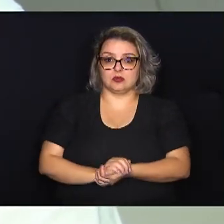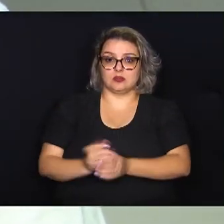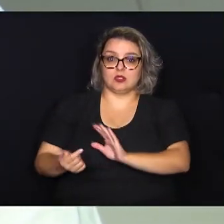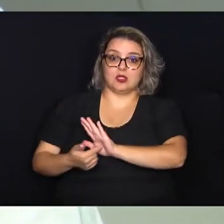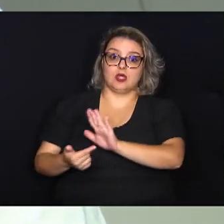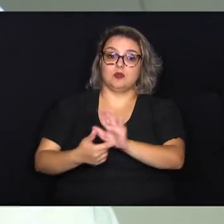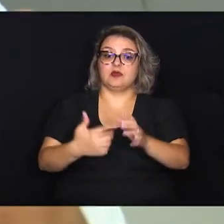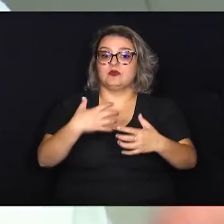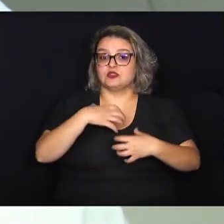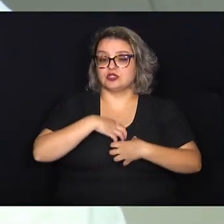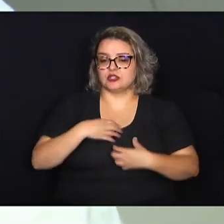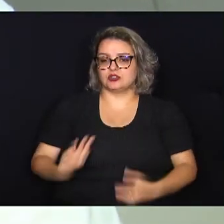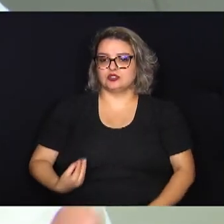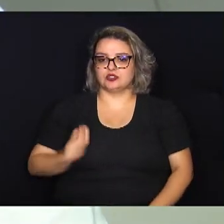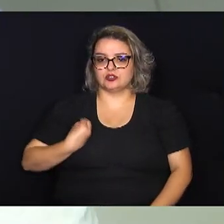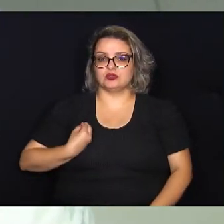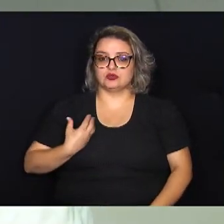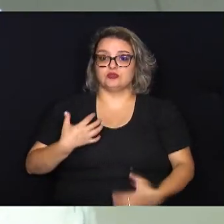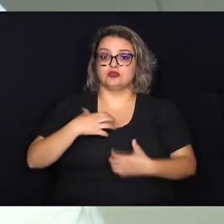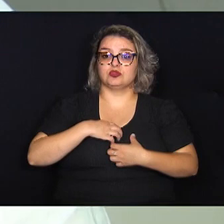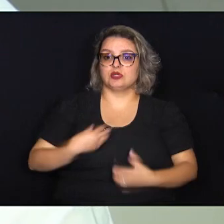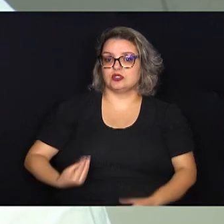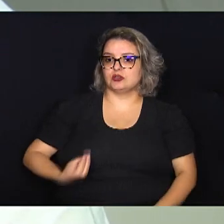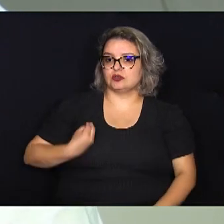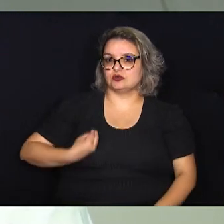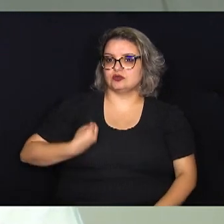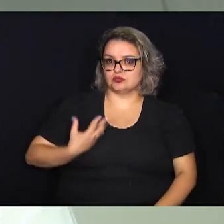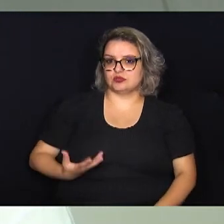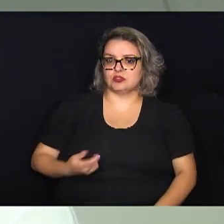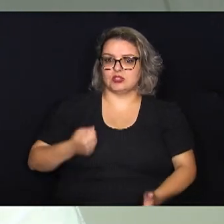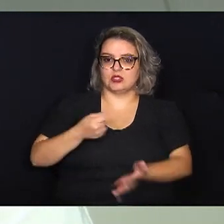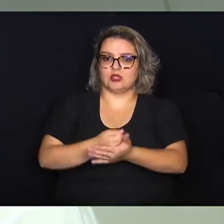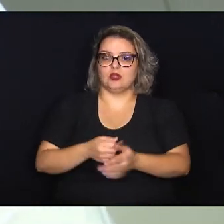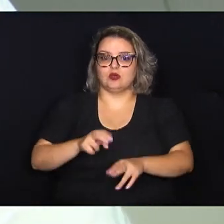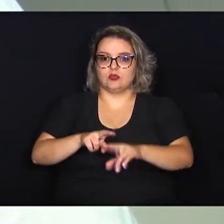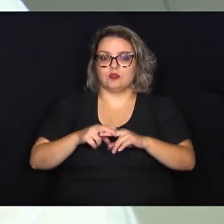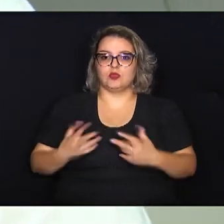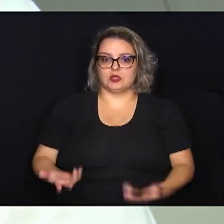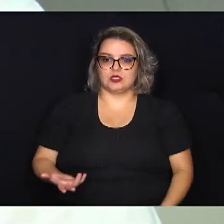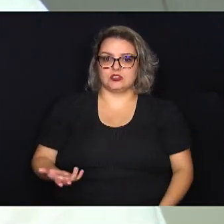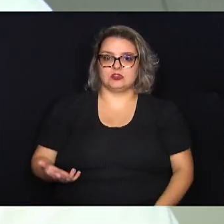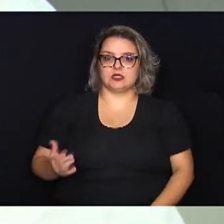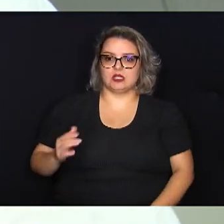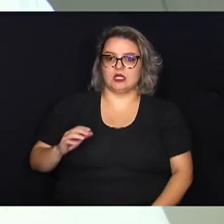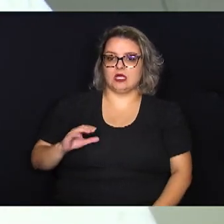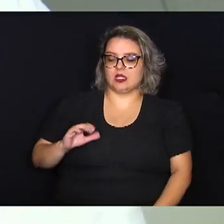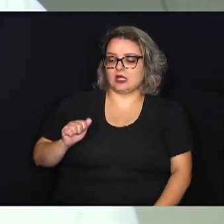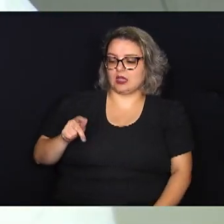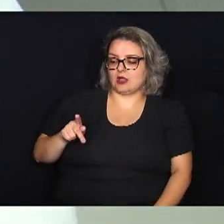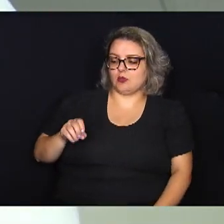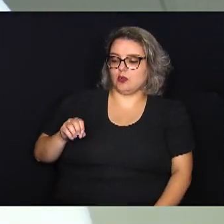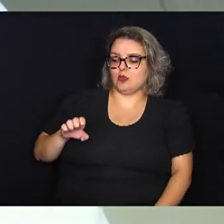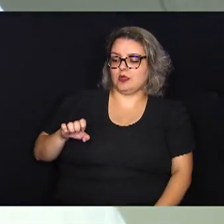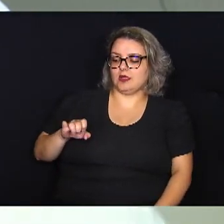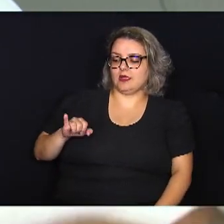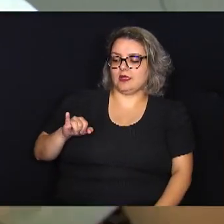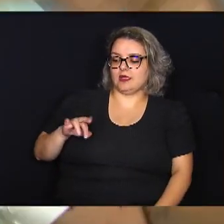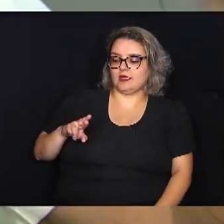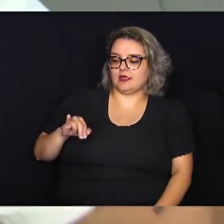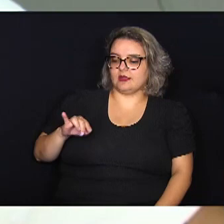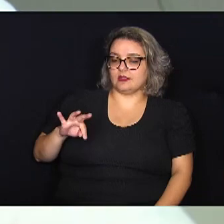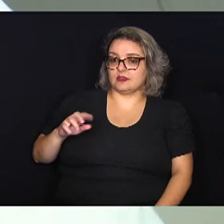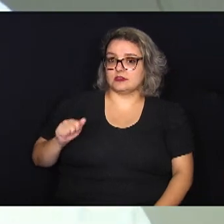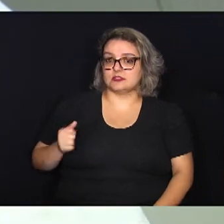vida, um modo de ser, e é singular. Por isso que a denominação capoeirista ela é